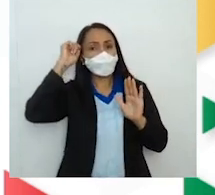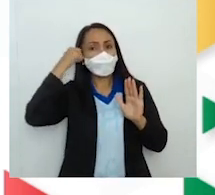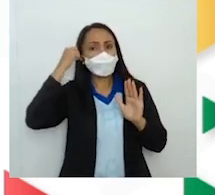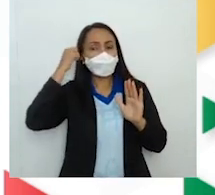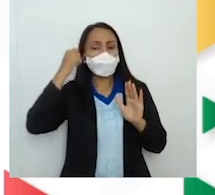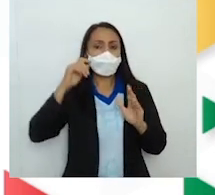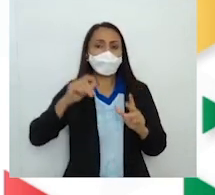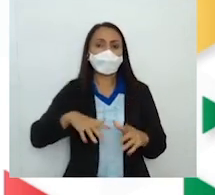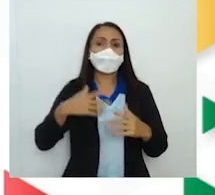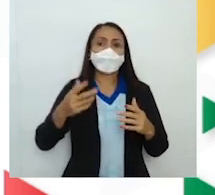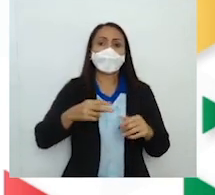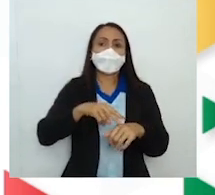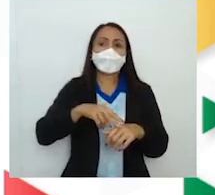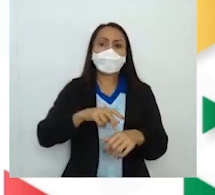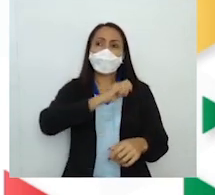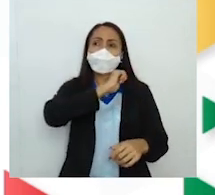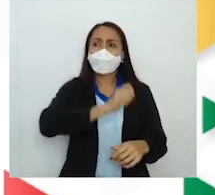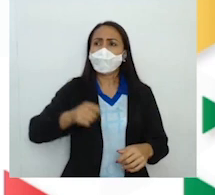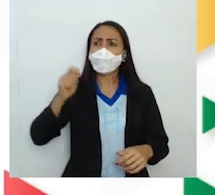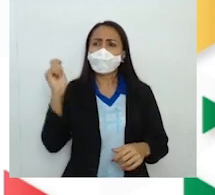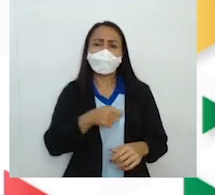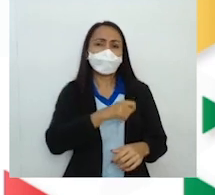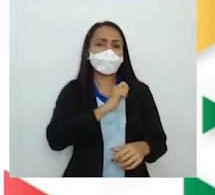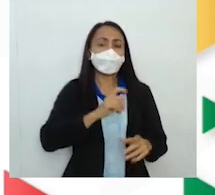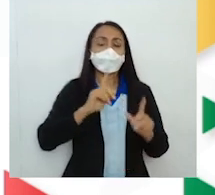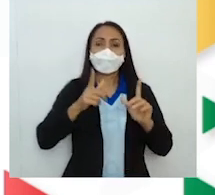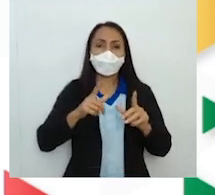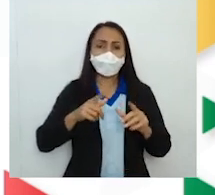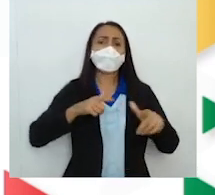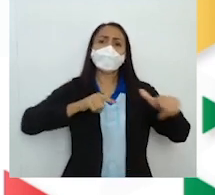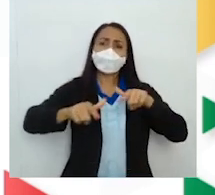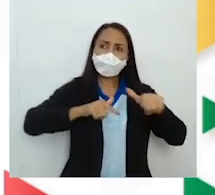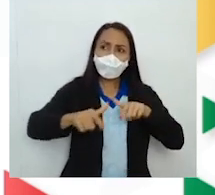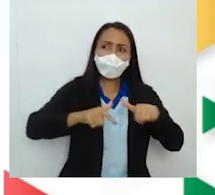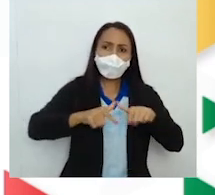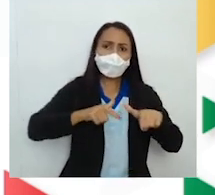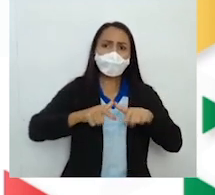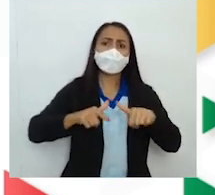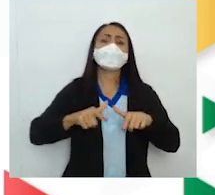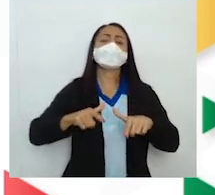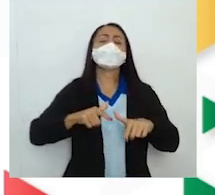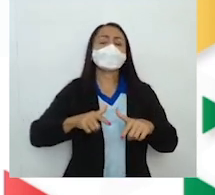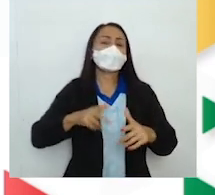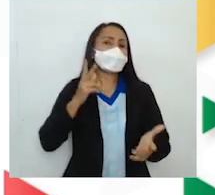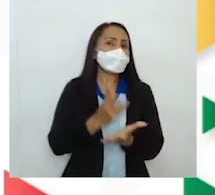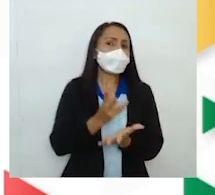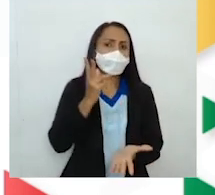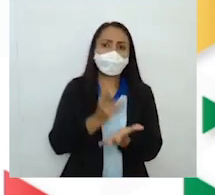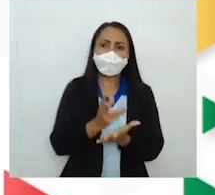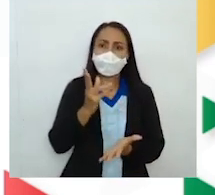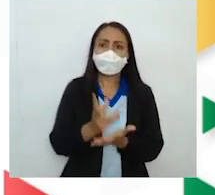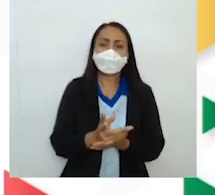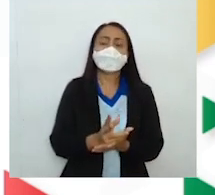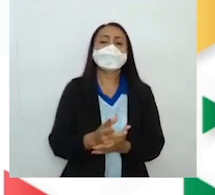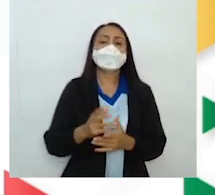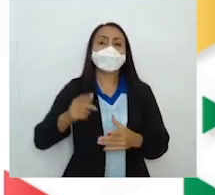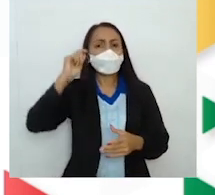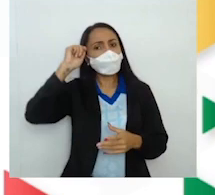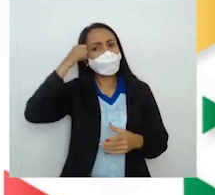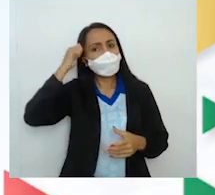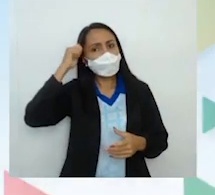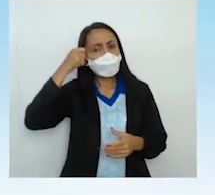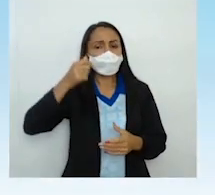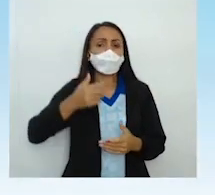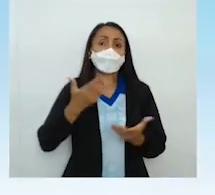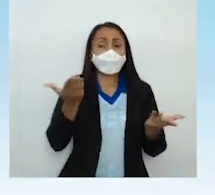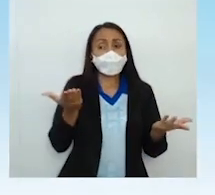pelourinho ou apanhando, aí no caso é o cotidiano mesmo. Exato. A presença escrava, certo? No cotidiano. E é isso